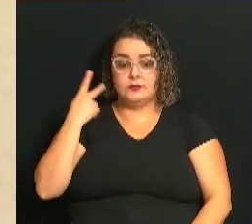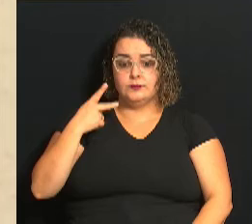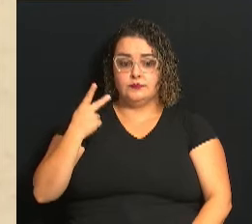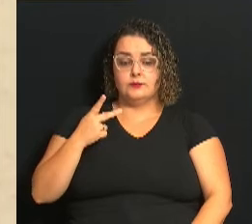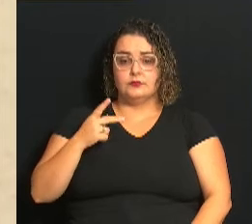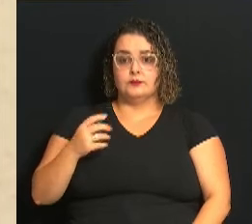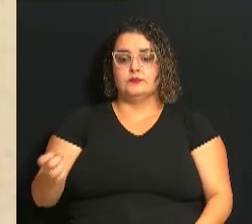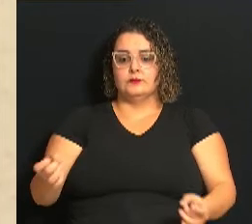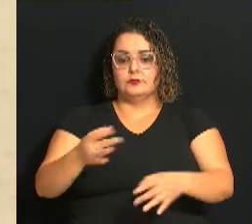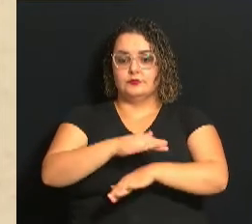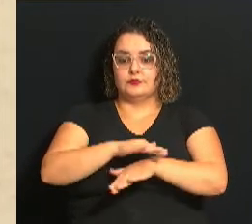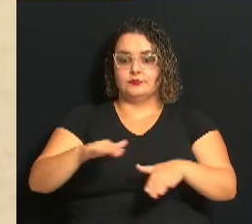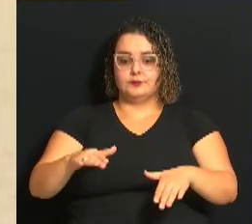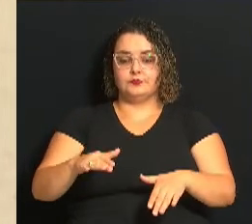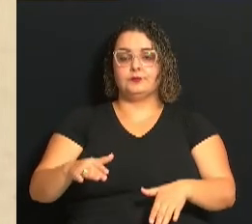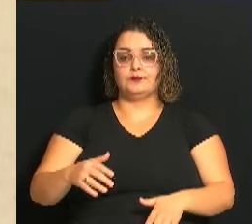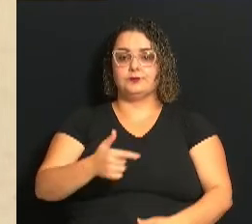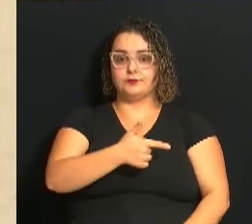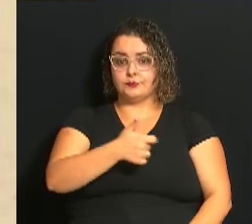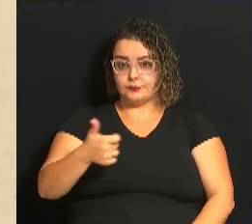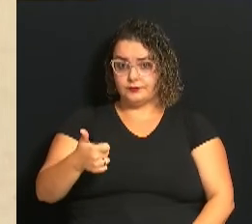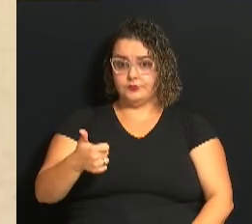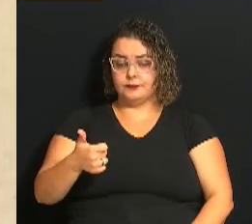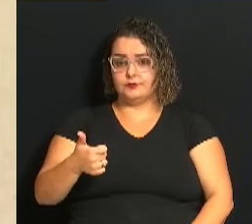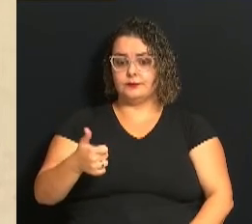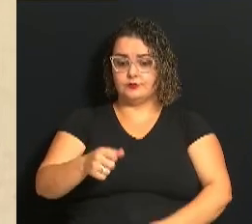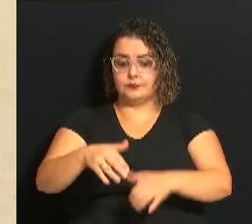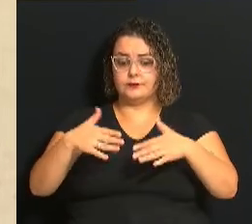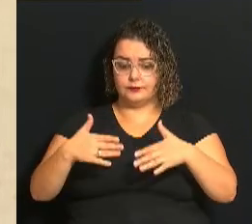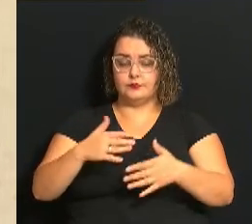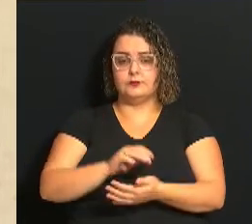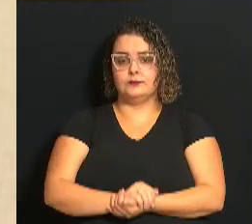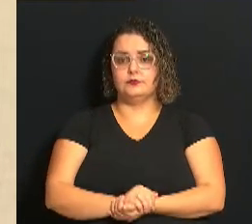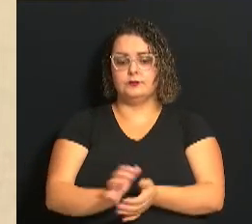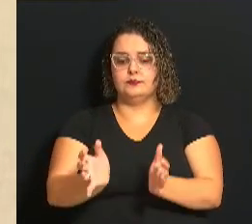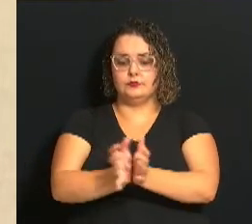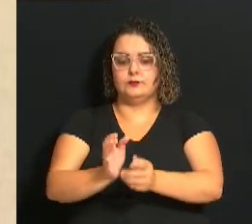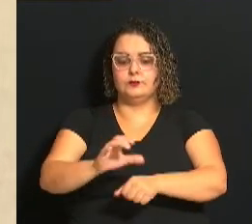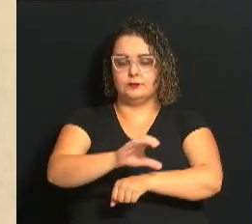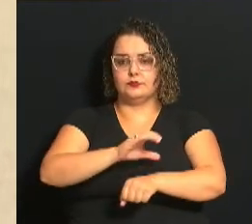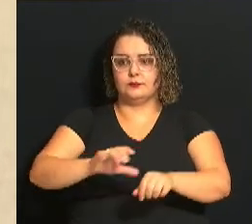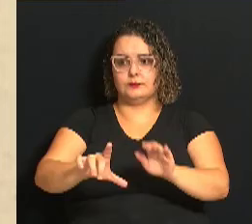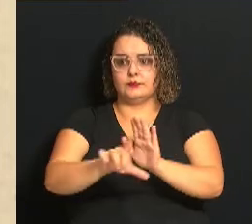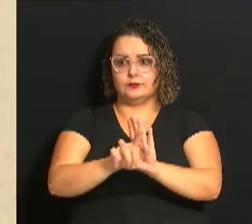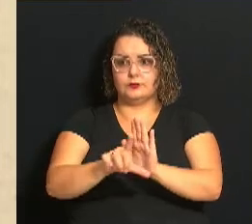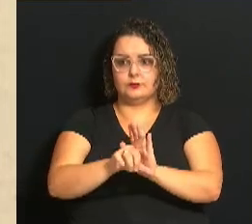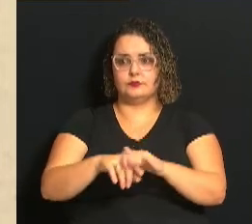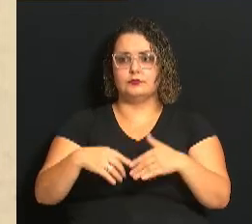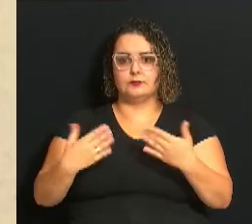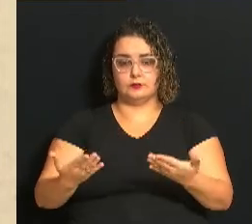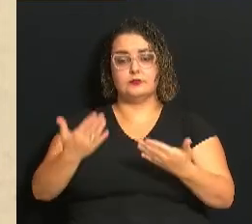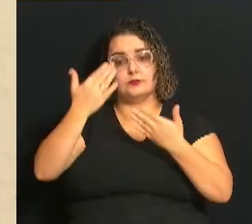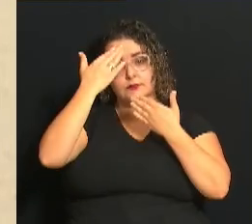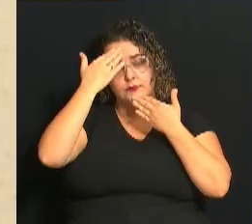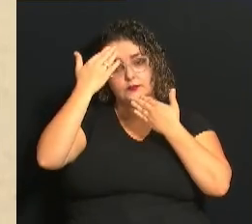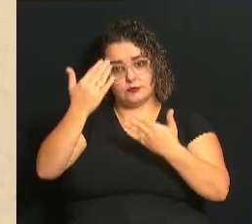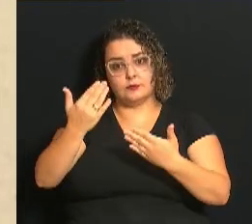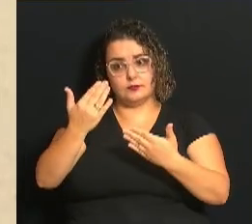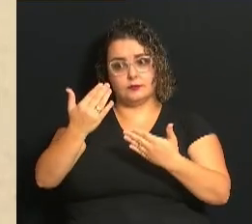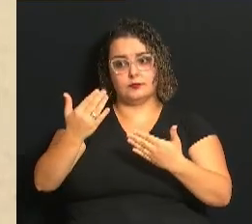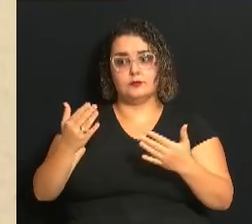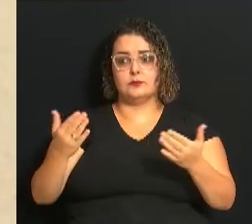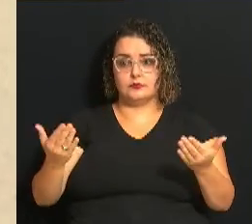Declaro encerrada a 21ª audiência pública promovida pela Comissão de Constituição e Legalidade. Muito obrigado e hoje à noite nós